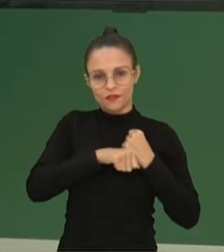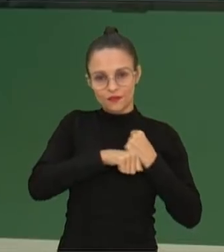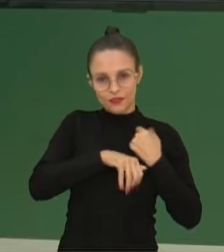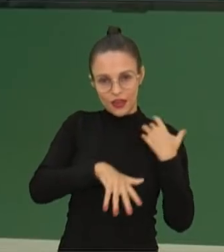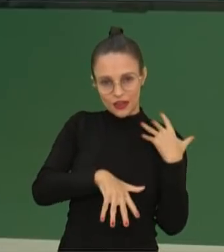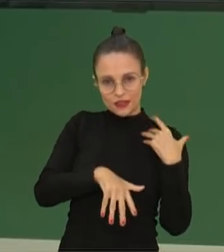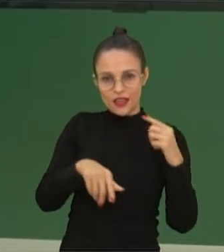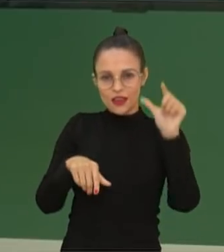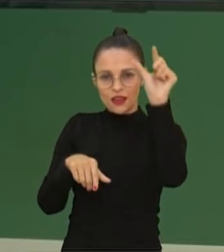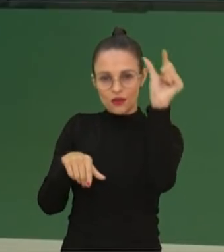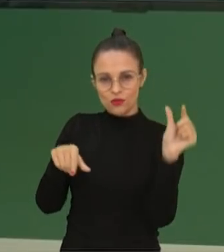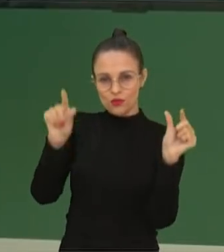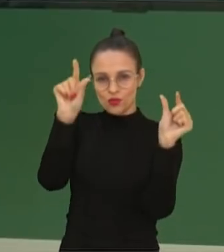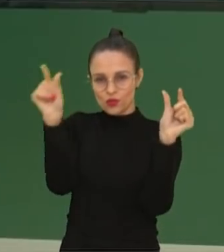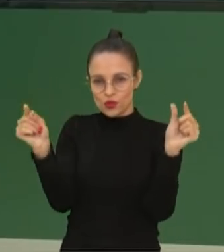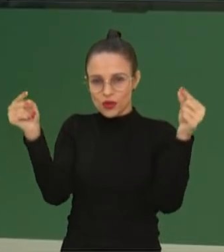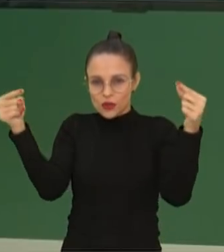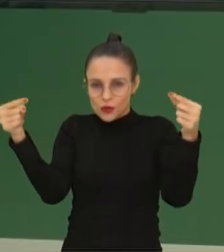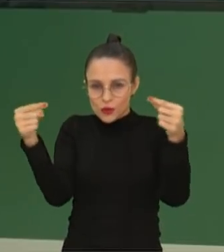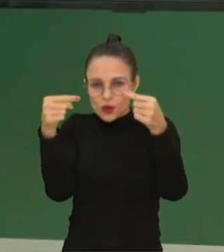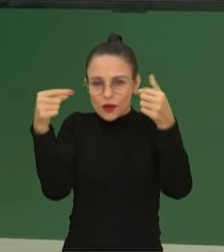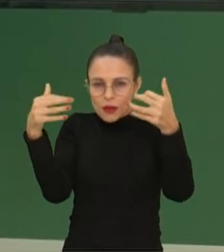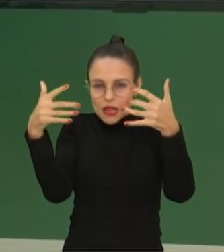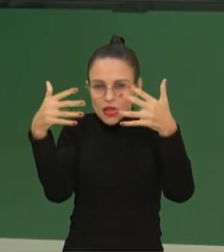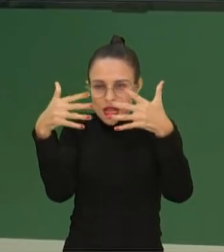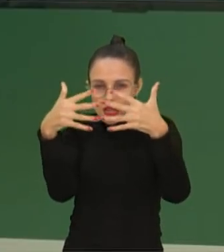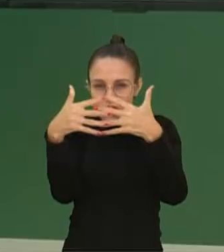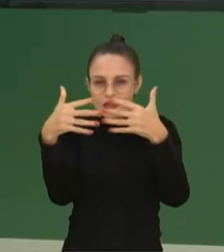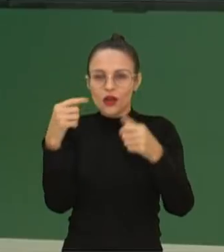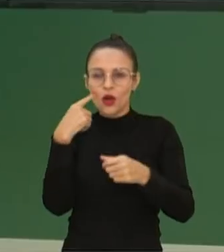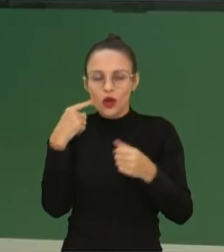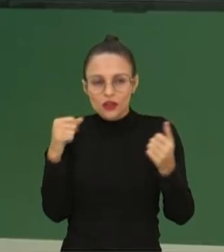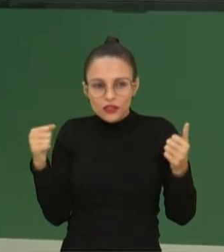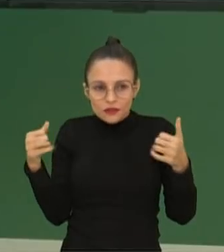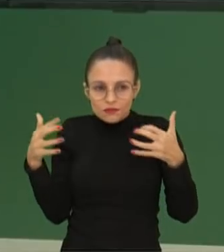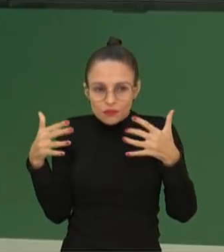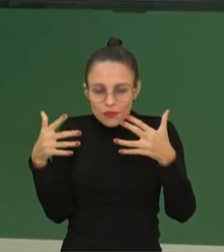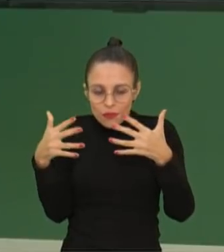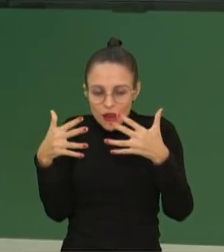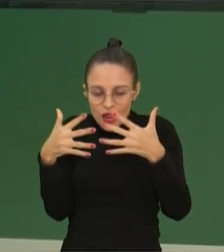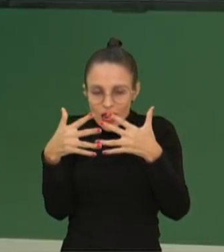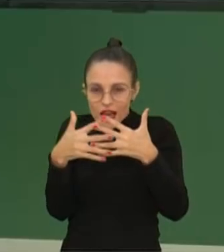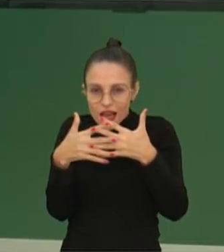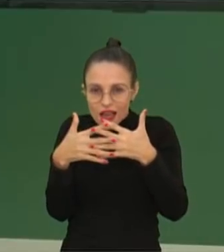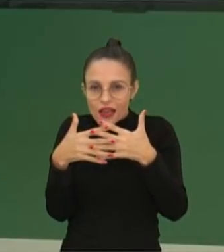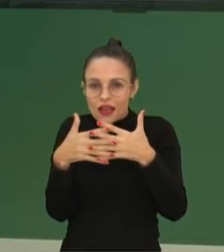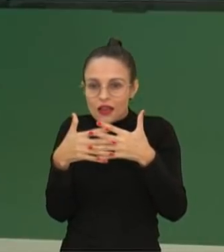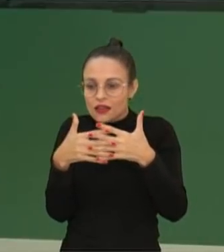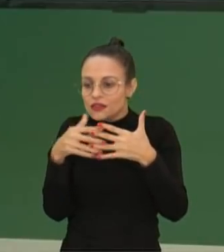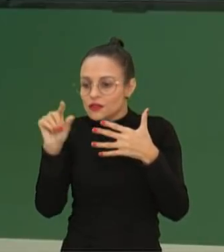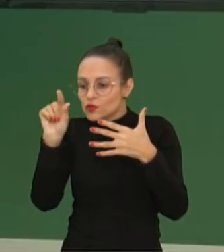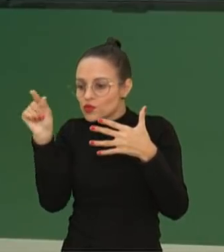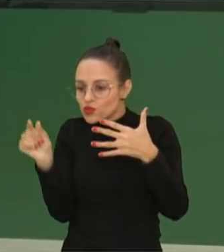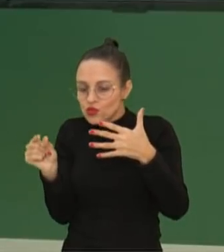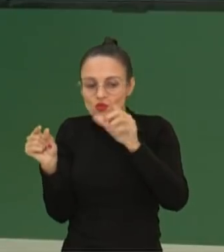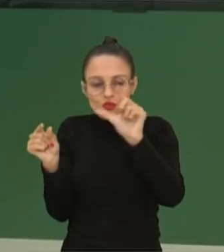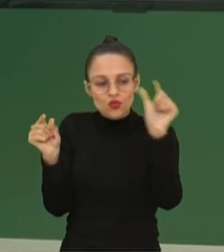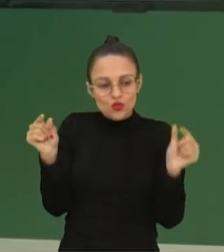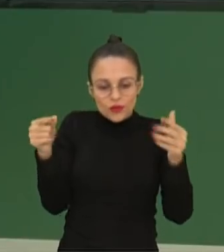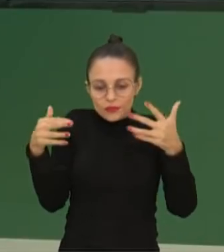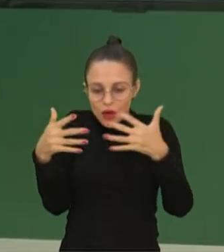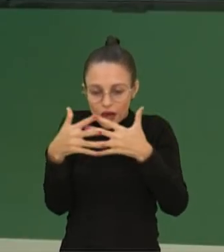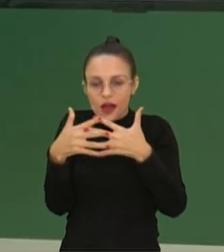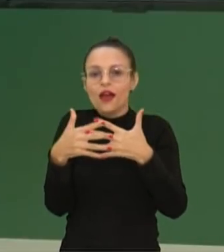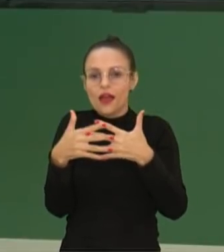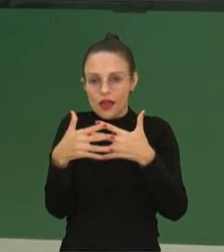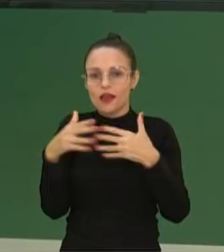veia e aqui esse encontro. Esses vasinhos fininhos que conectam as artérias às veias são os capilares.